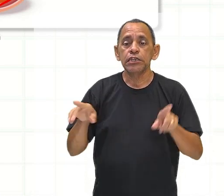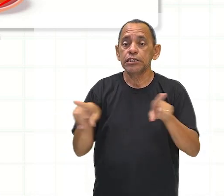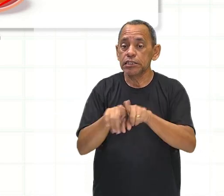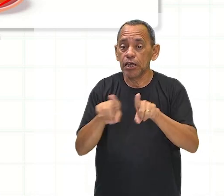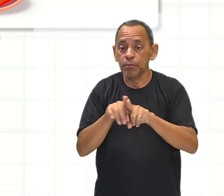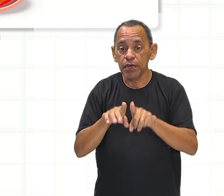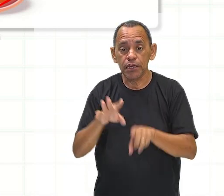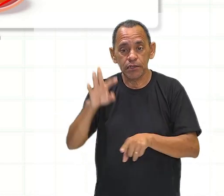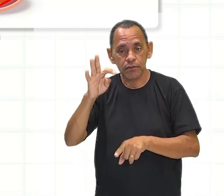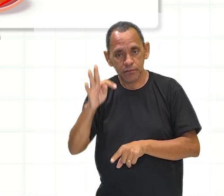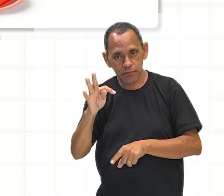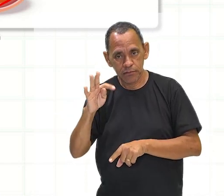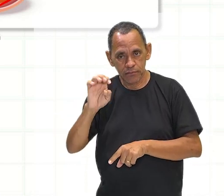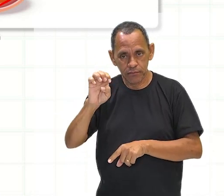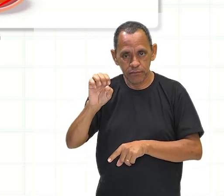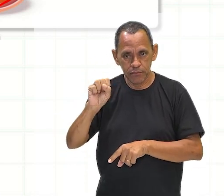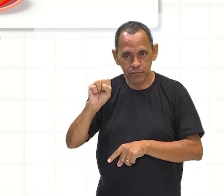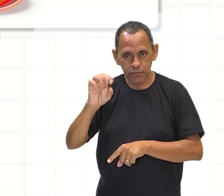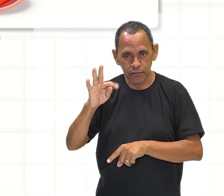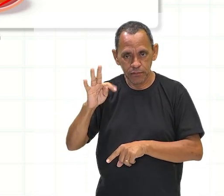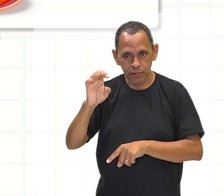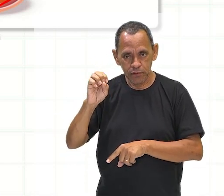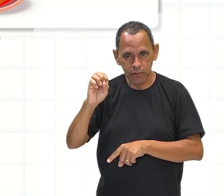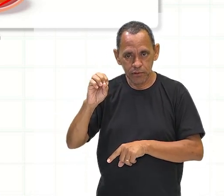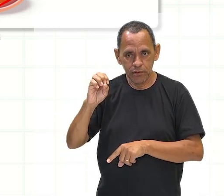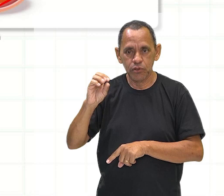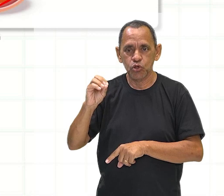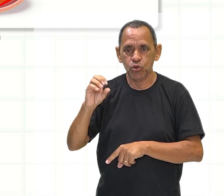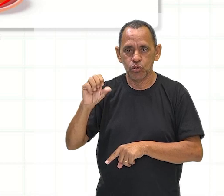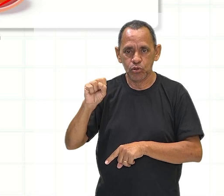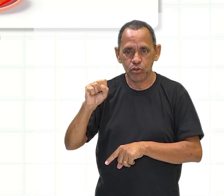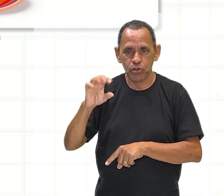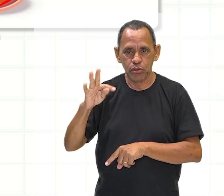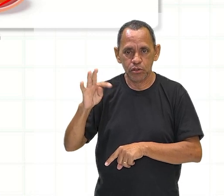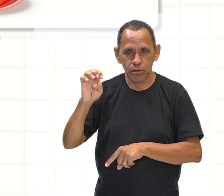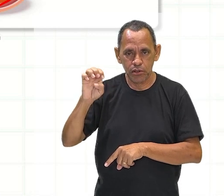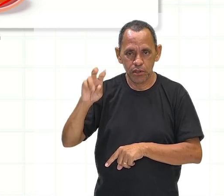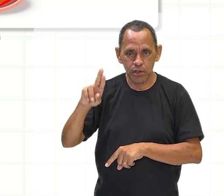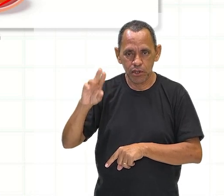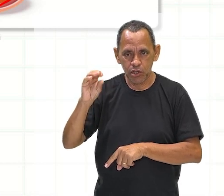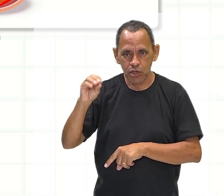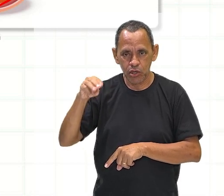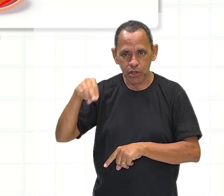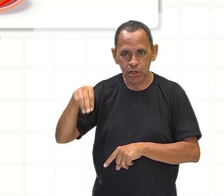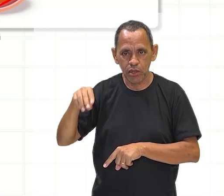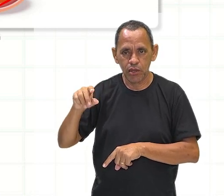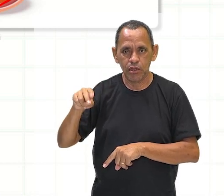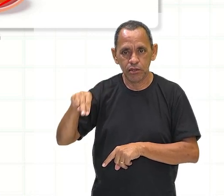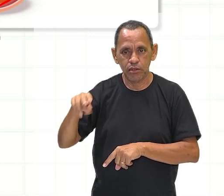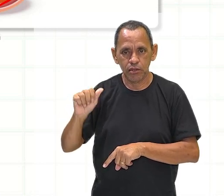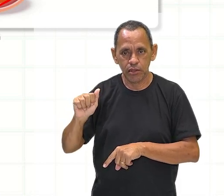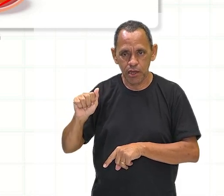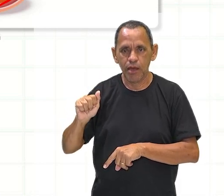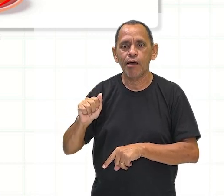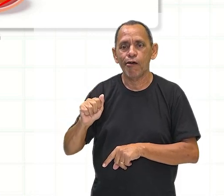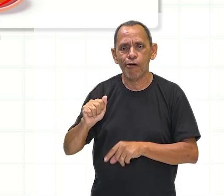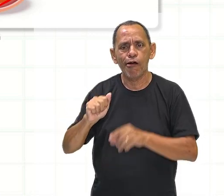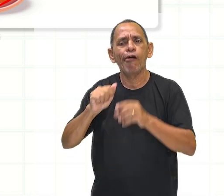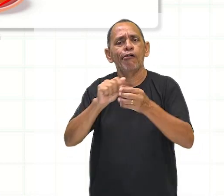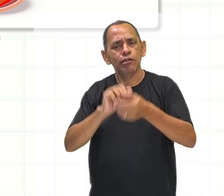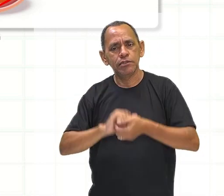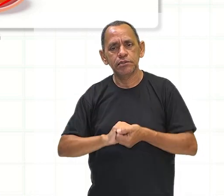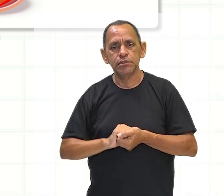olha aí, produzem espermatozoides, que é a célula reprodutiva ali masculina, e a testosterona,